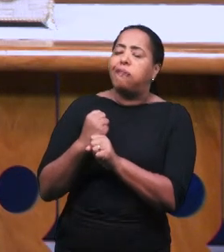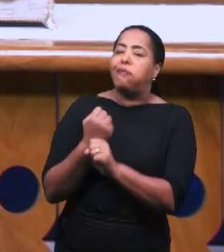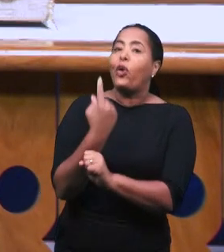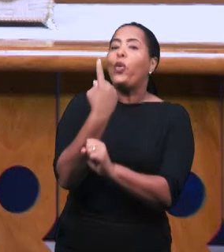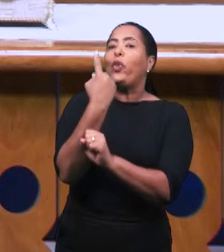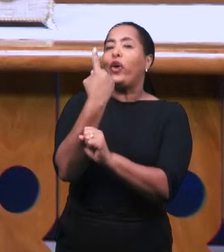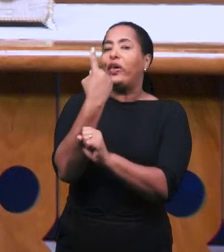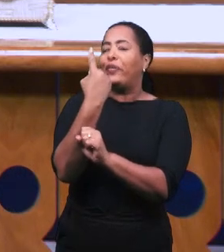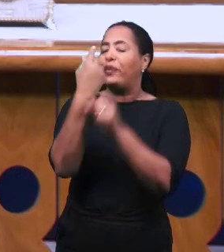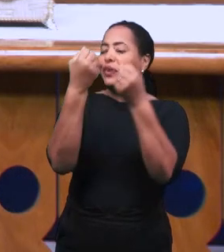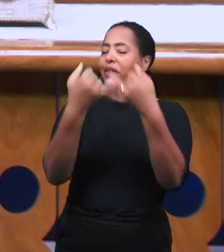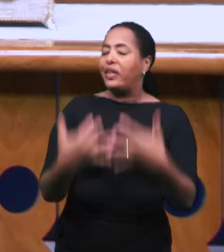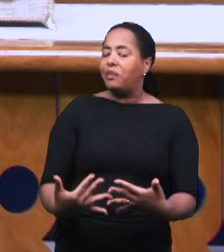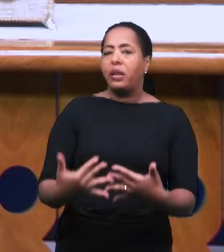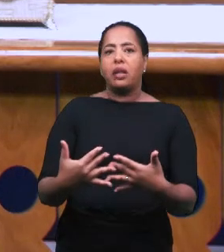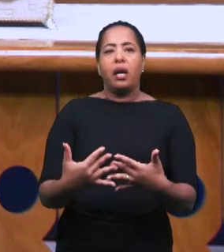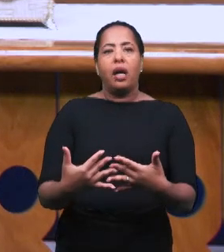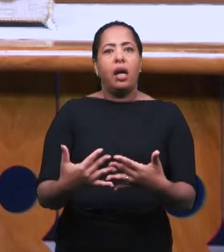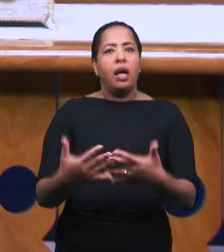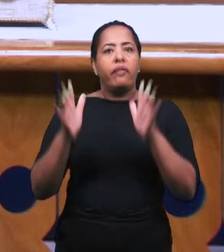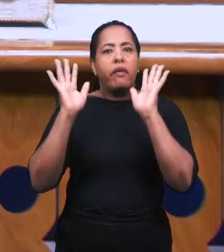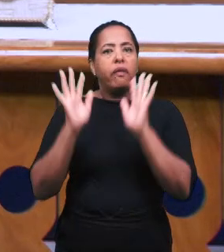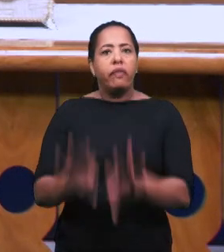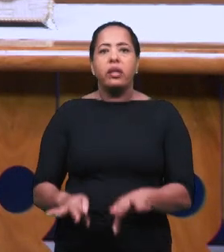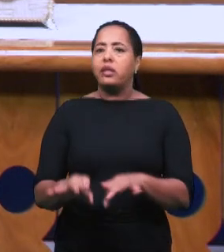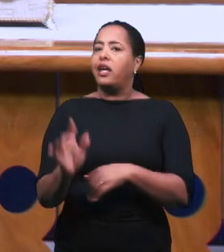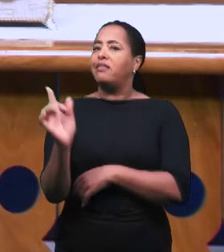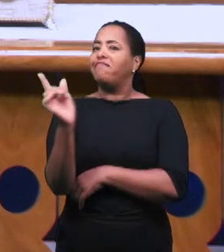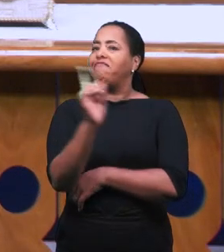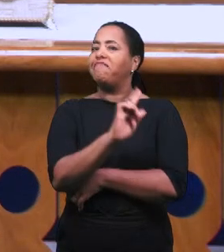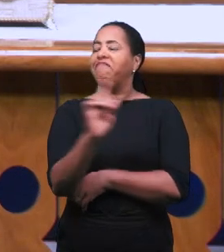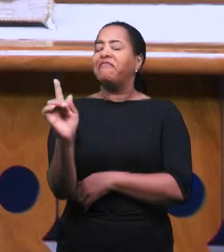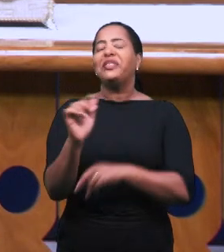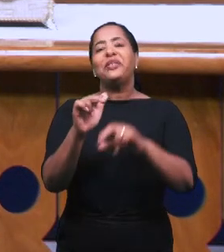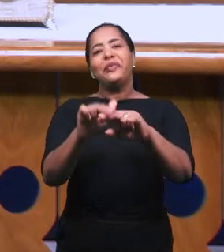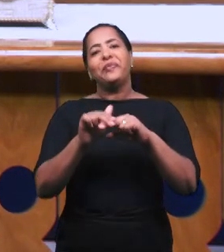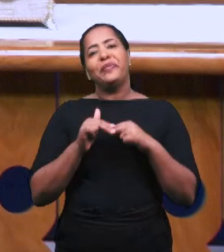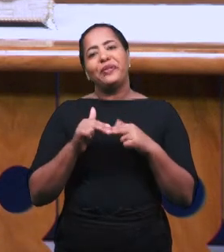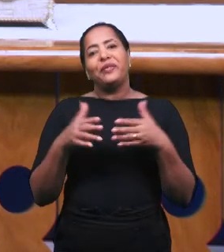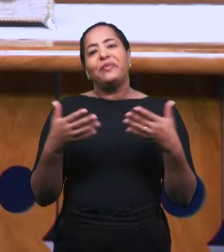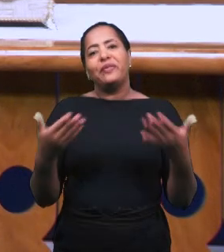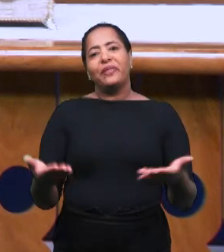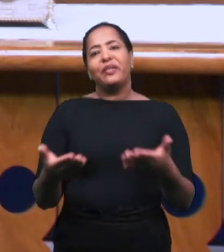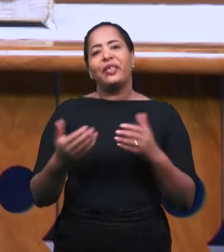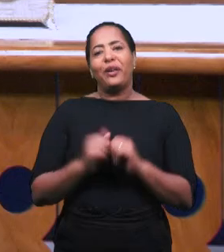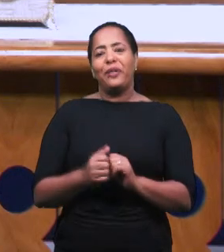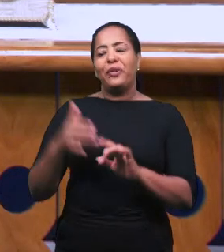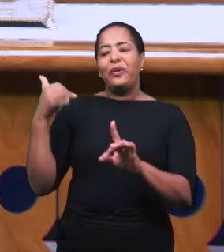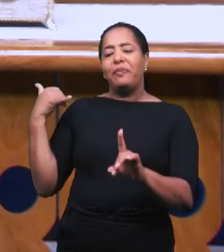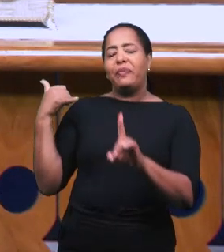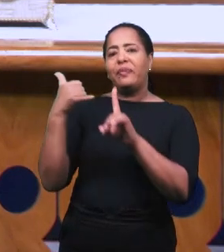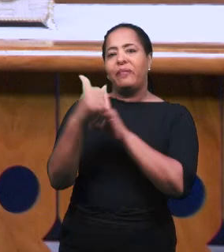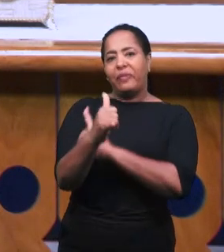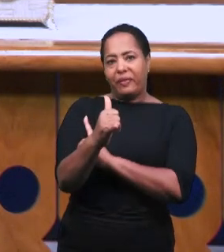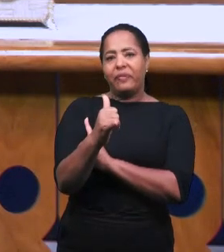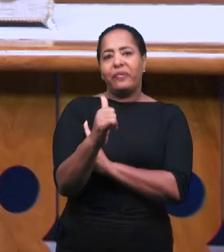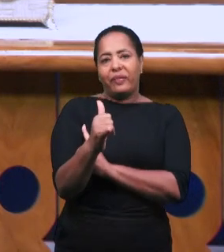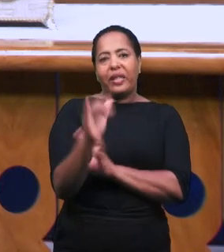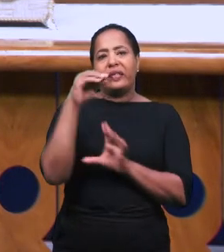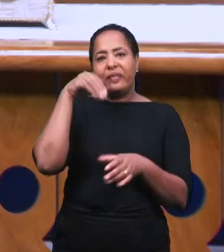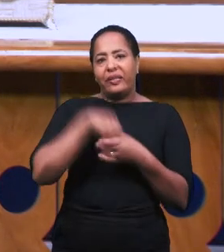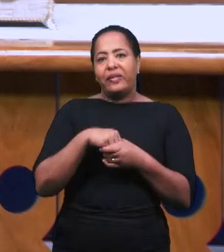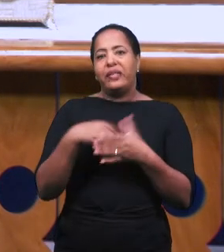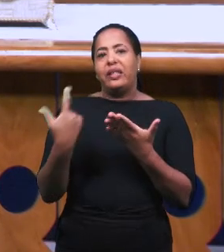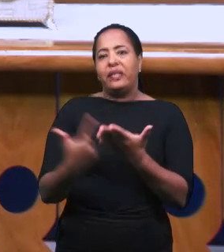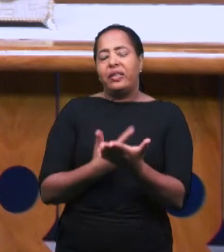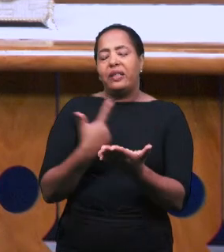Salomão e não vamos esgotar. Por quê? Porque o profético que está no